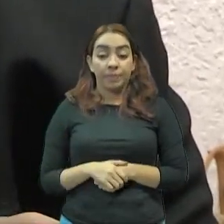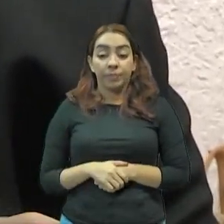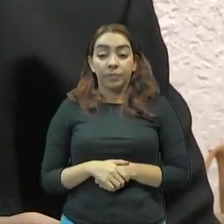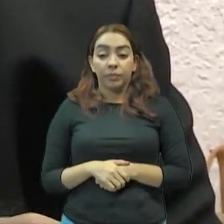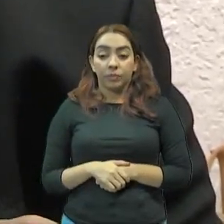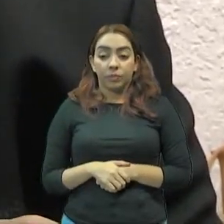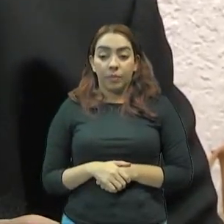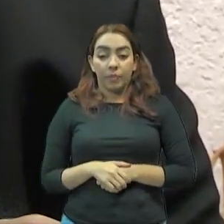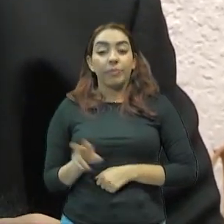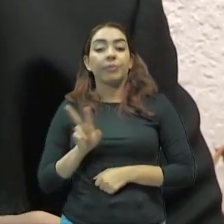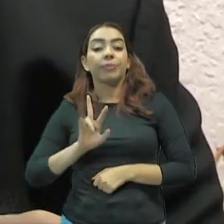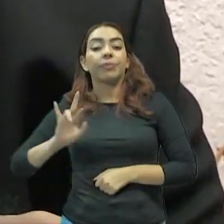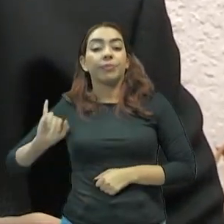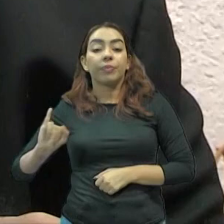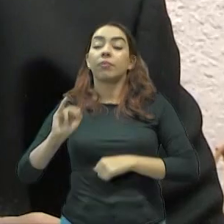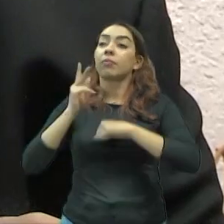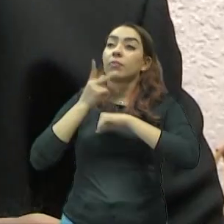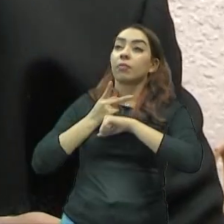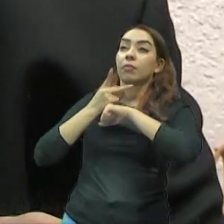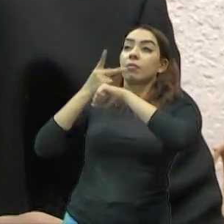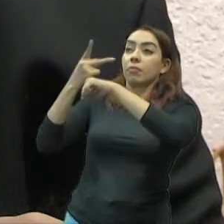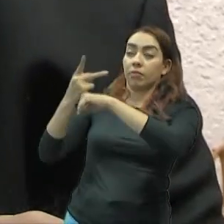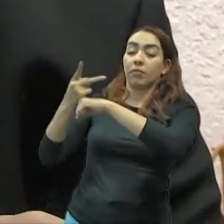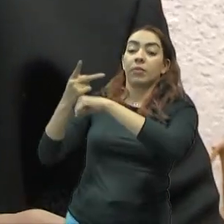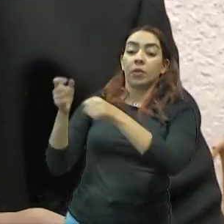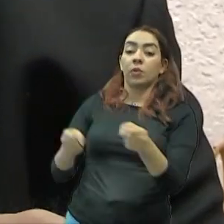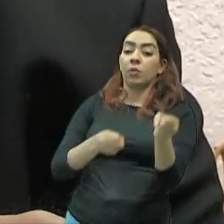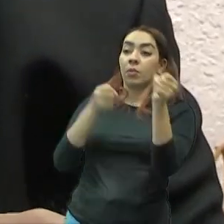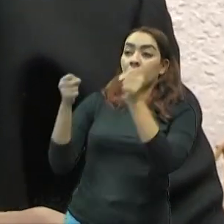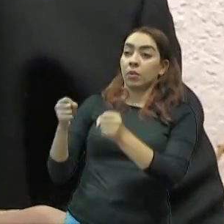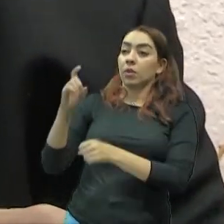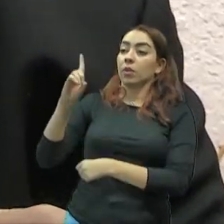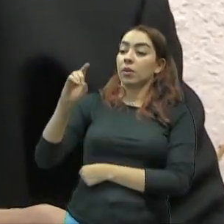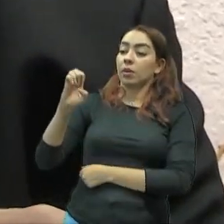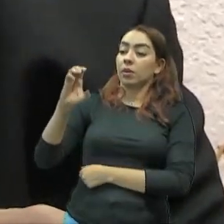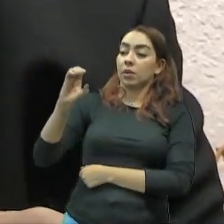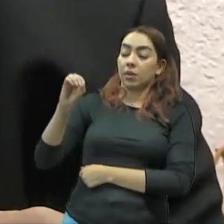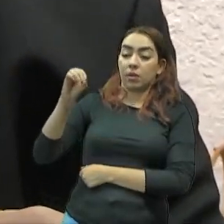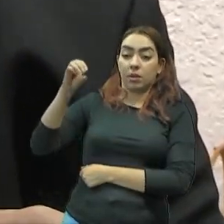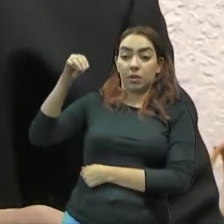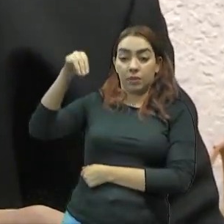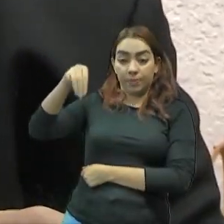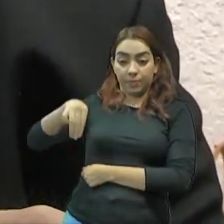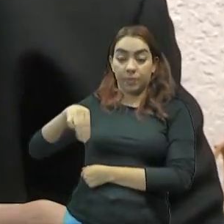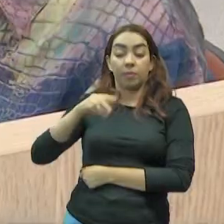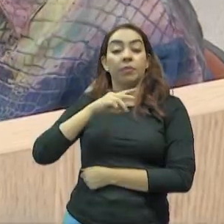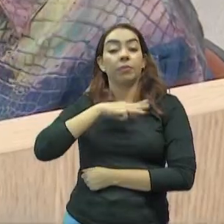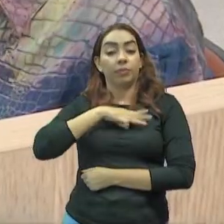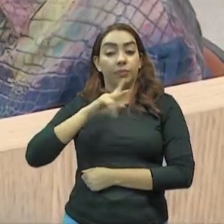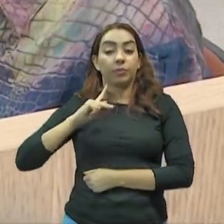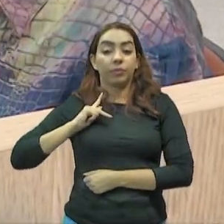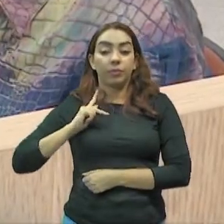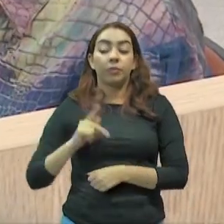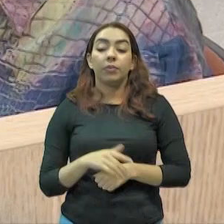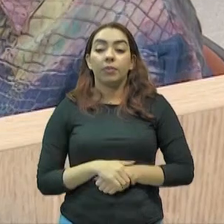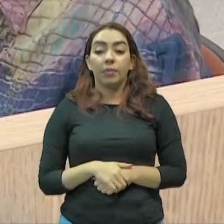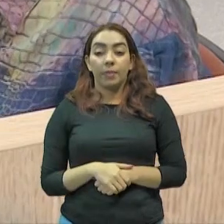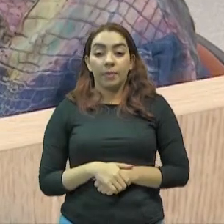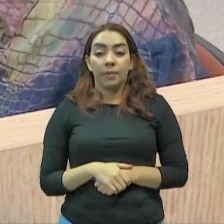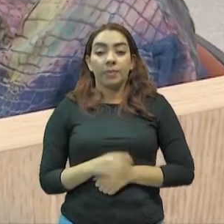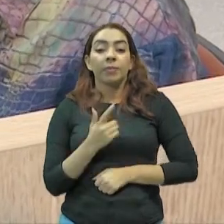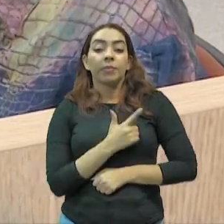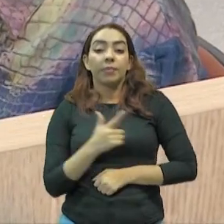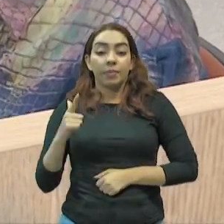para quem tem força legal que é o decon do Ministério Público do nosso Ceará outro tipo de suporte